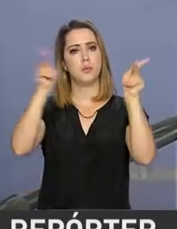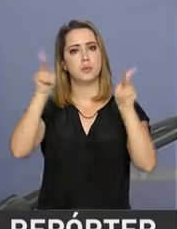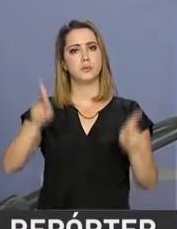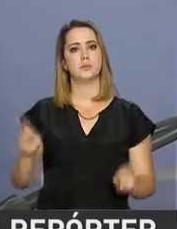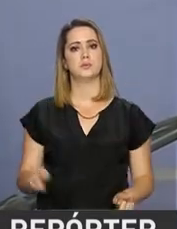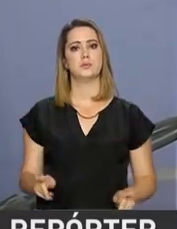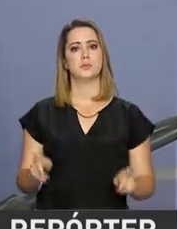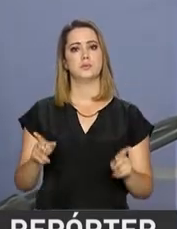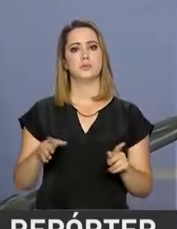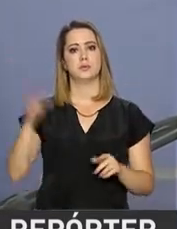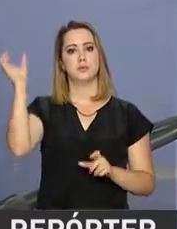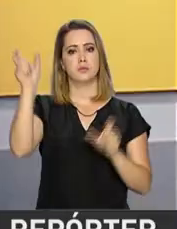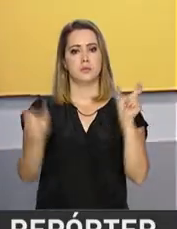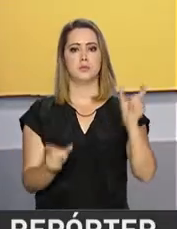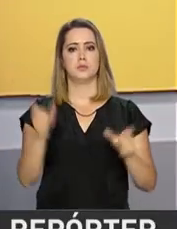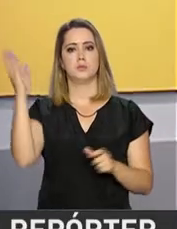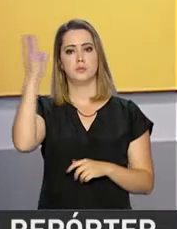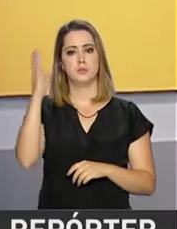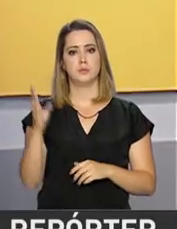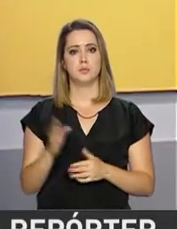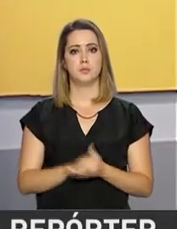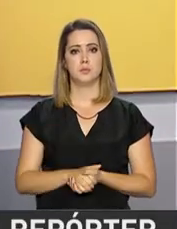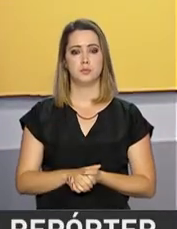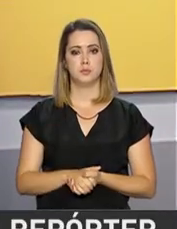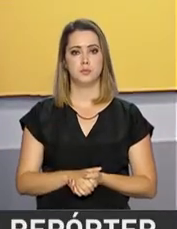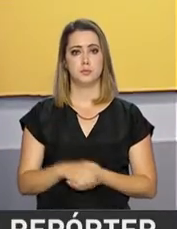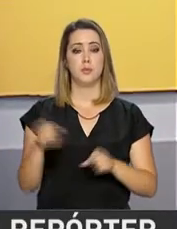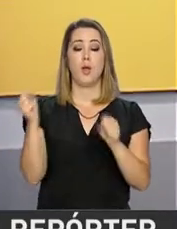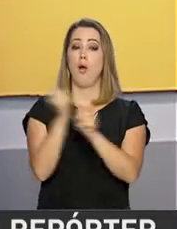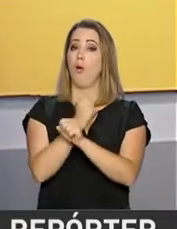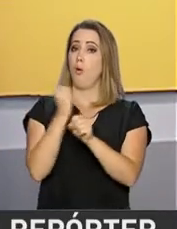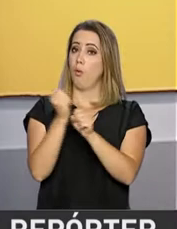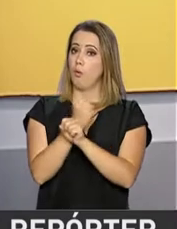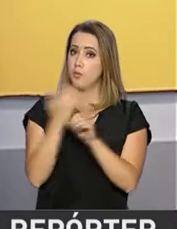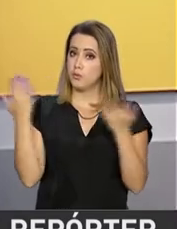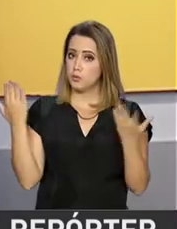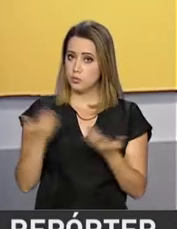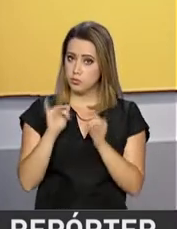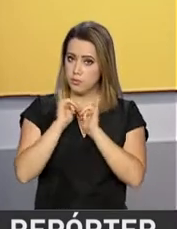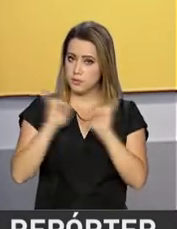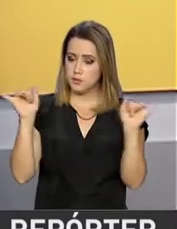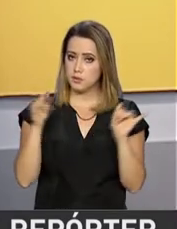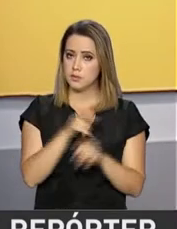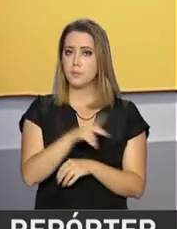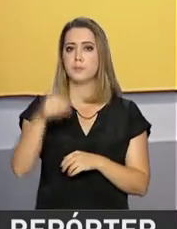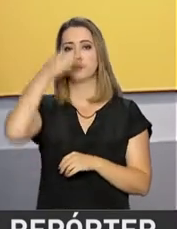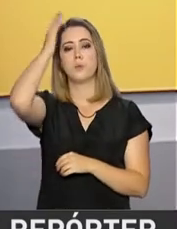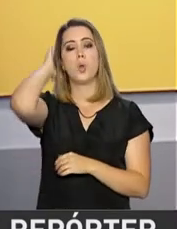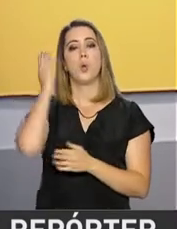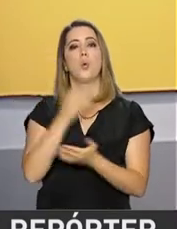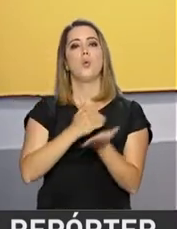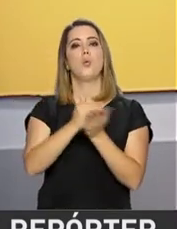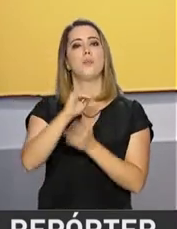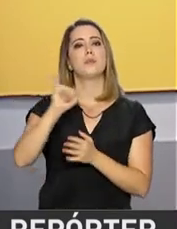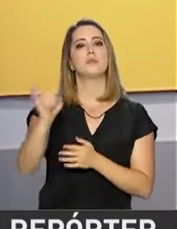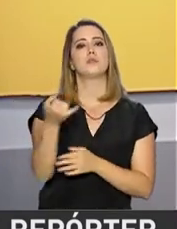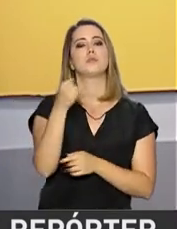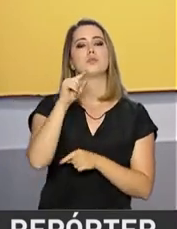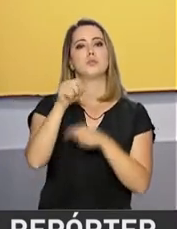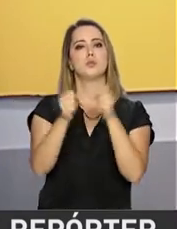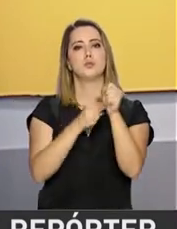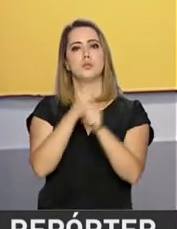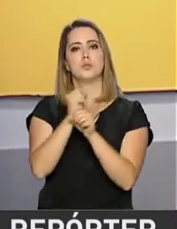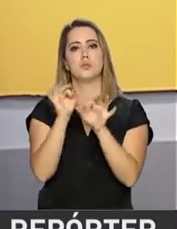entre os brasileiros a obra lançada hoje pelo presidente michel temer começa em janeiro do ano que vem e deve